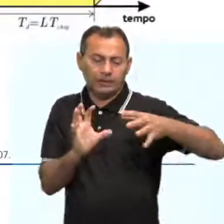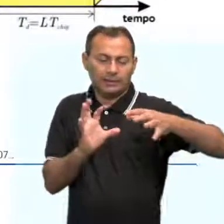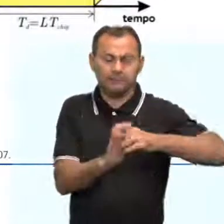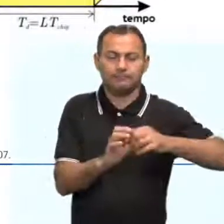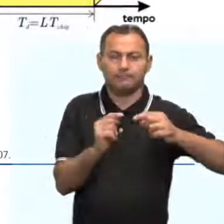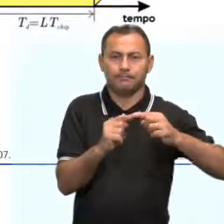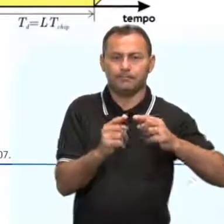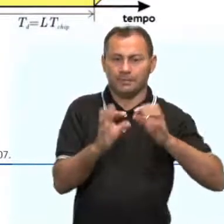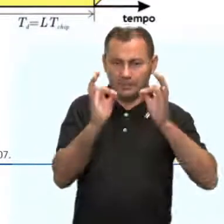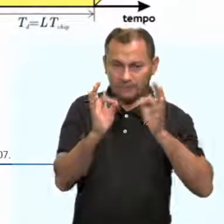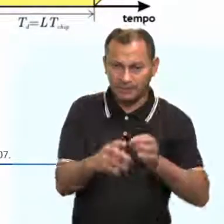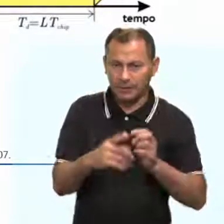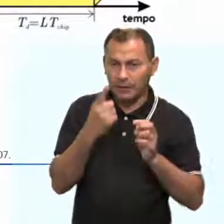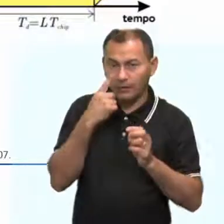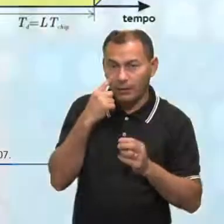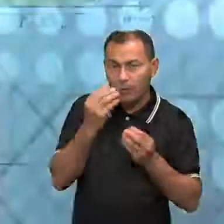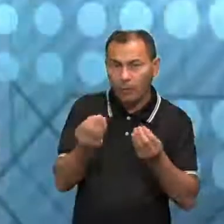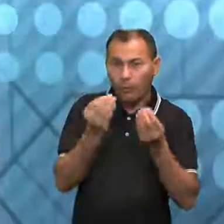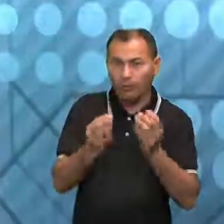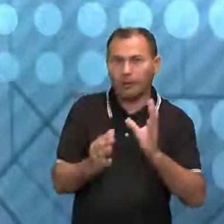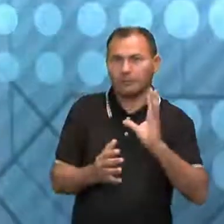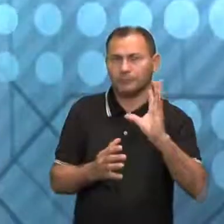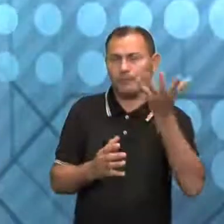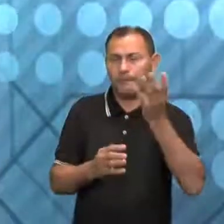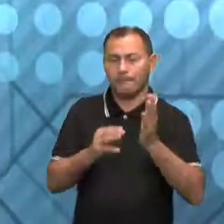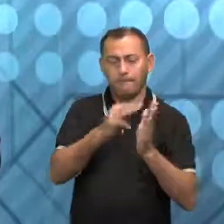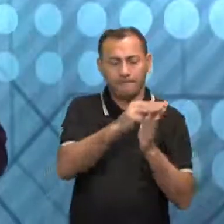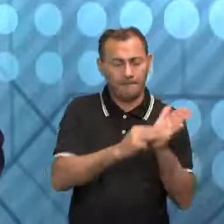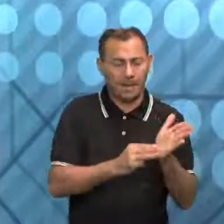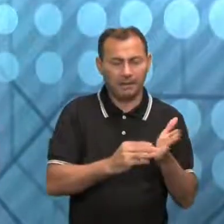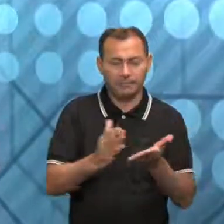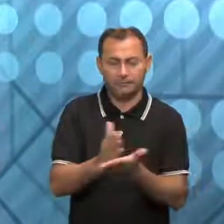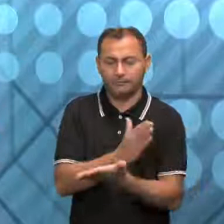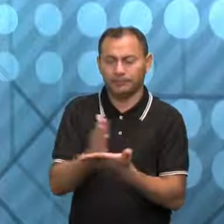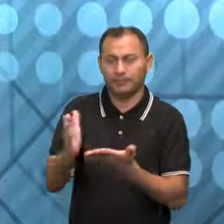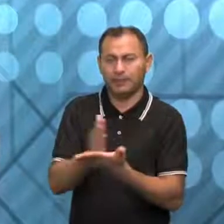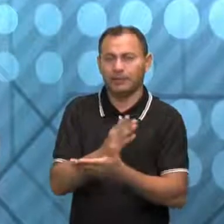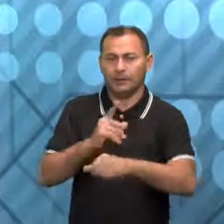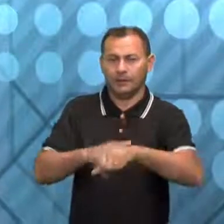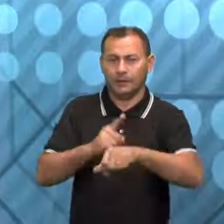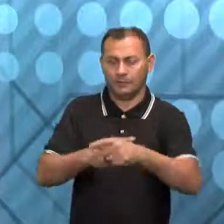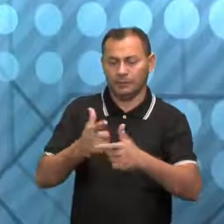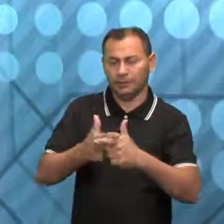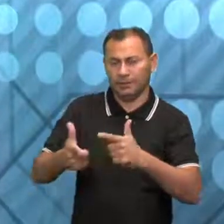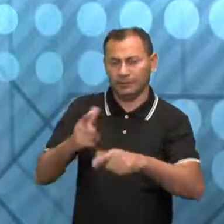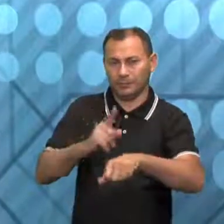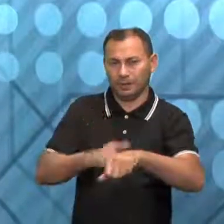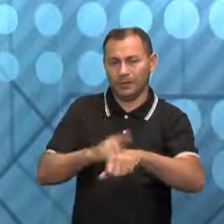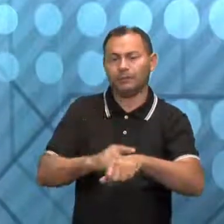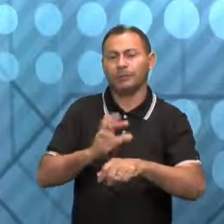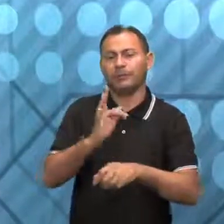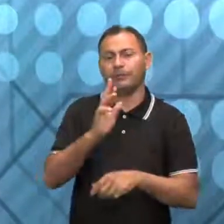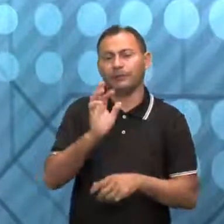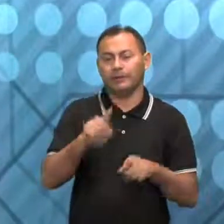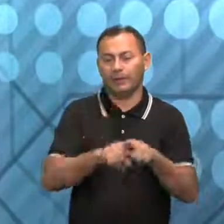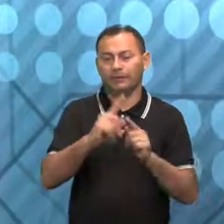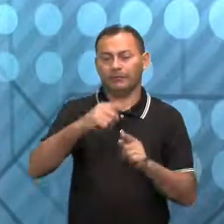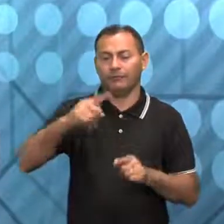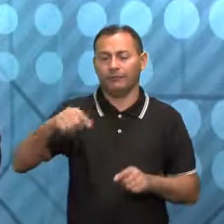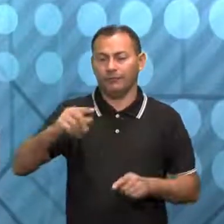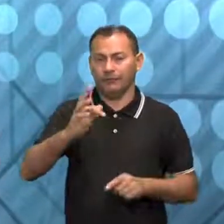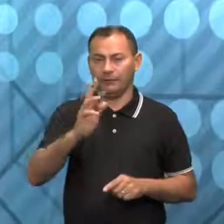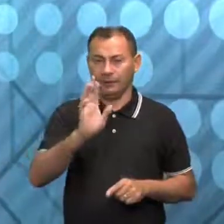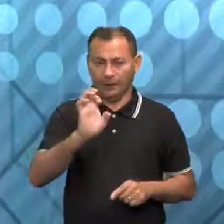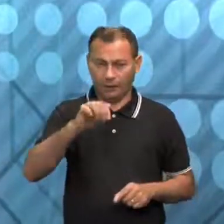Então você viu como que funcionam os métodos de divisão por tempo e divisão por frequência. Agora tem uma outra tecnologia que